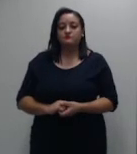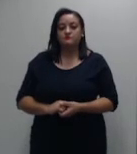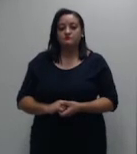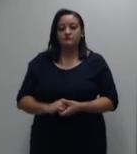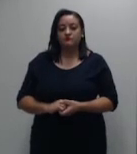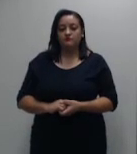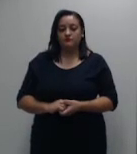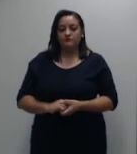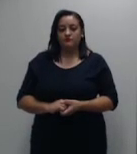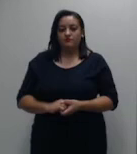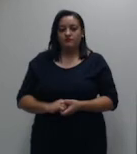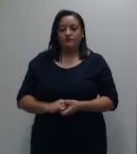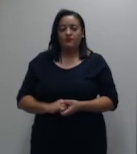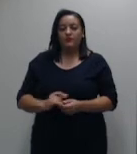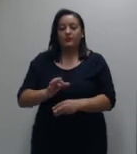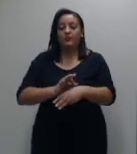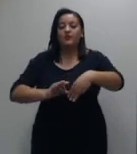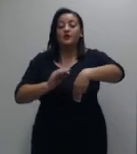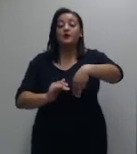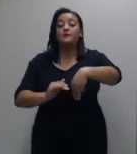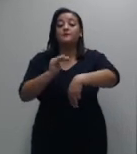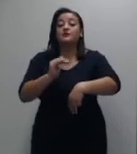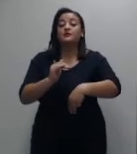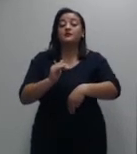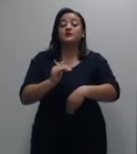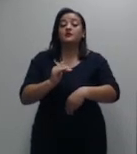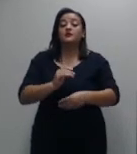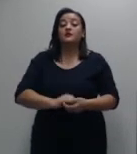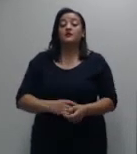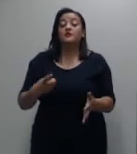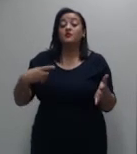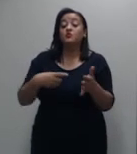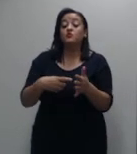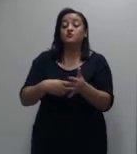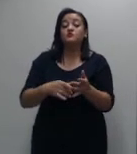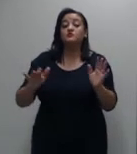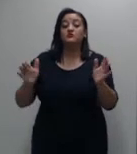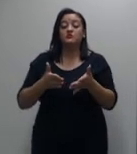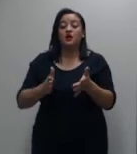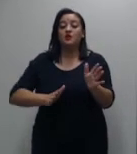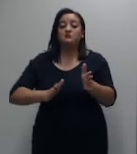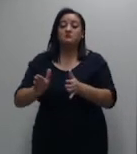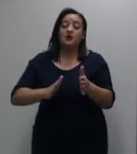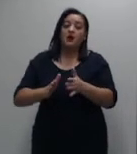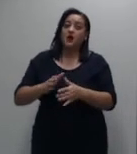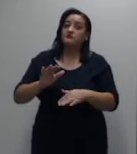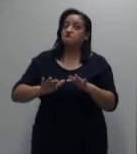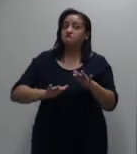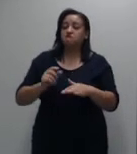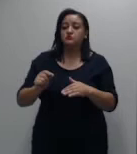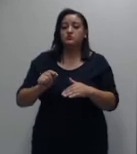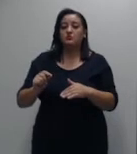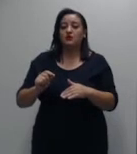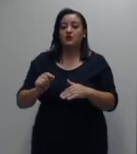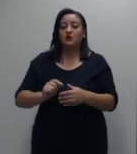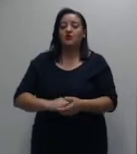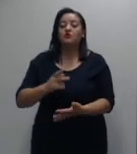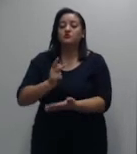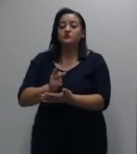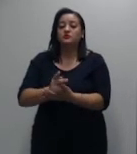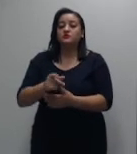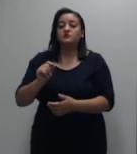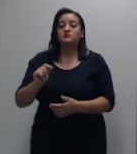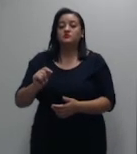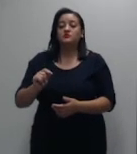e as embargadora está a demonstrada demonstrar naquele prazo de prorrogação de